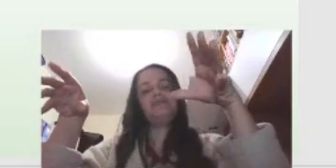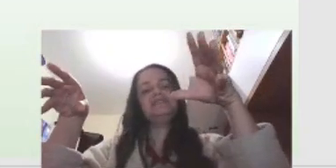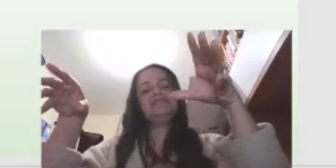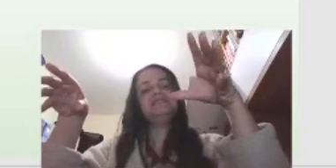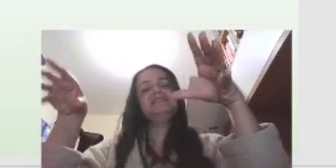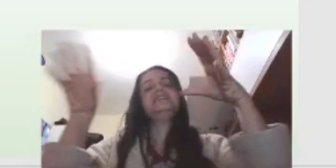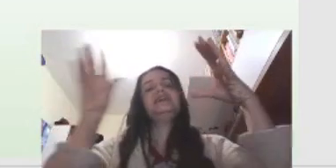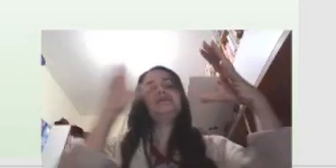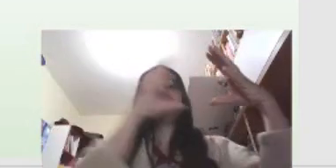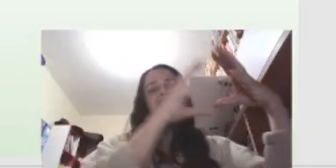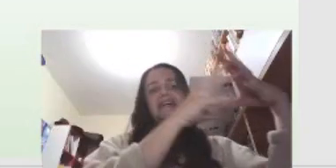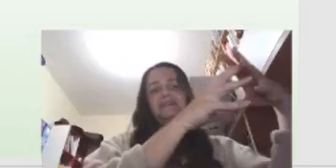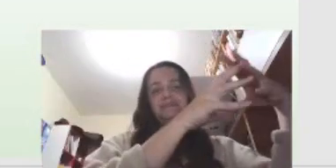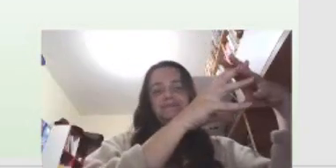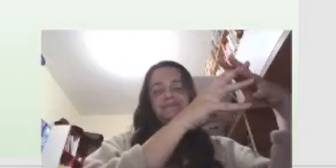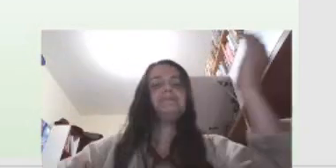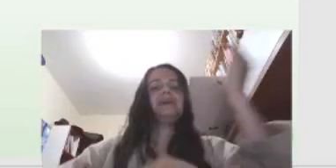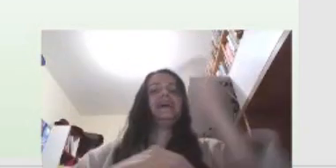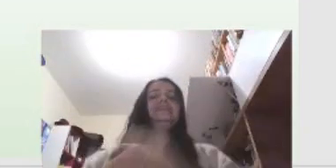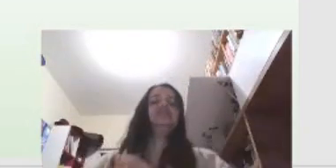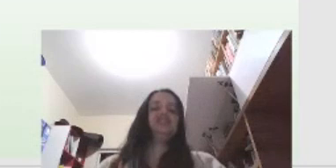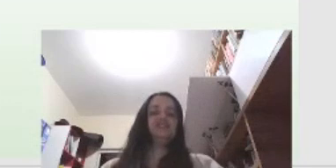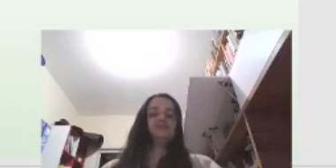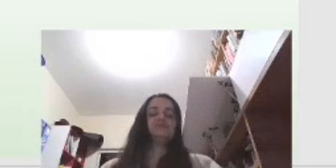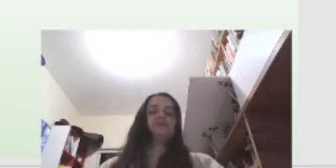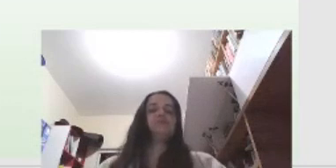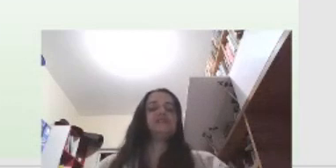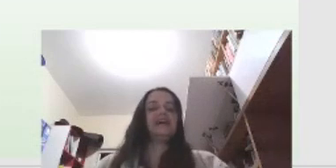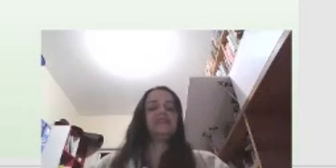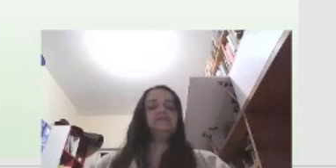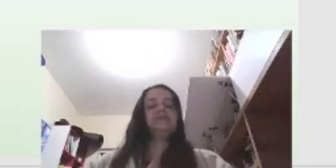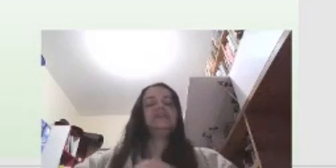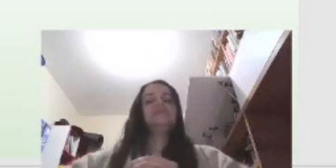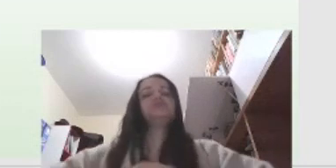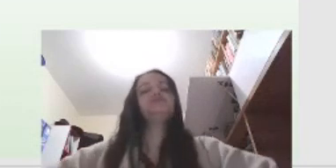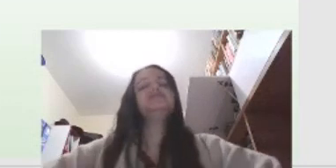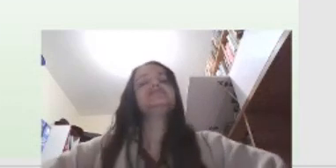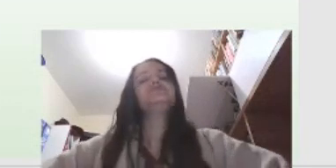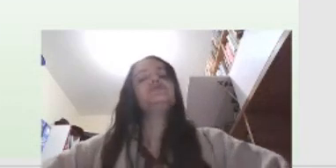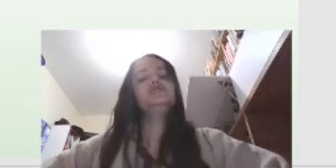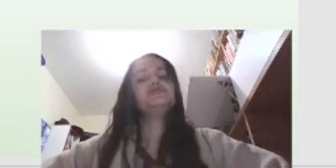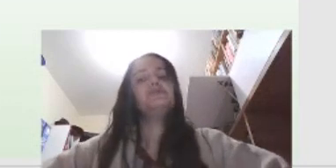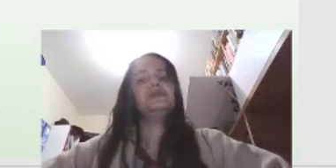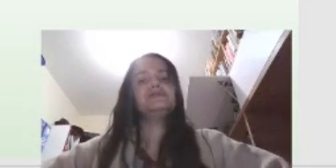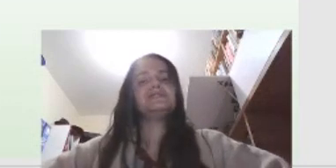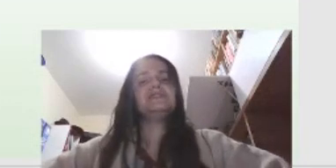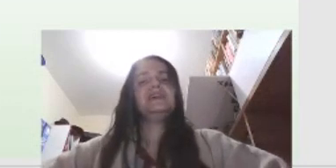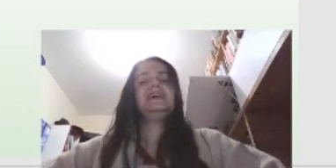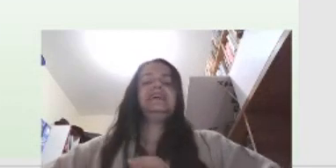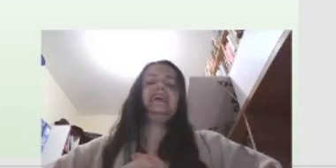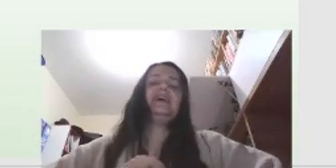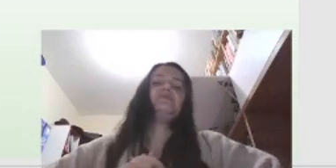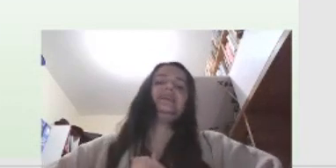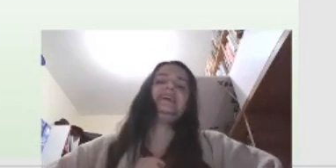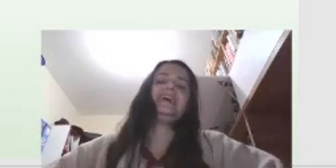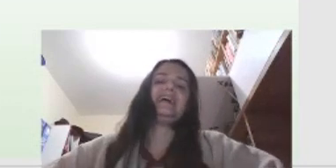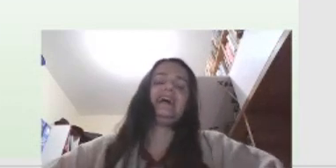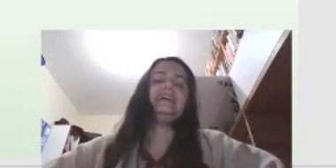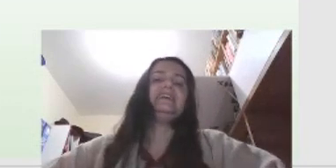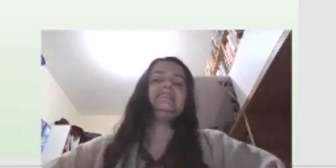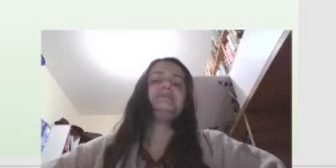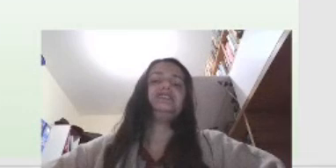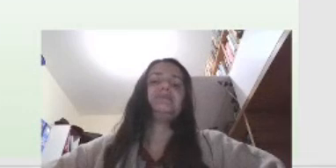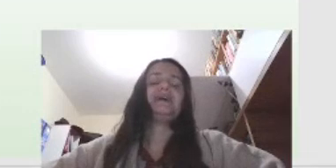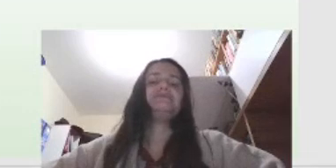a hipófise, será o hipotálamo. Além disso, o hipotálamo ele produz dois hormônios, que é o